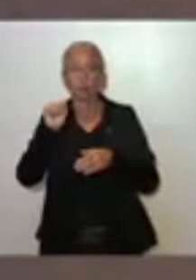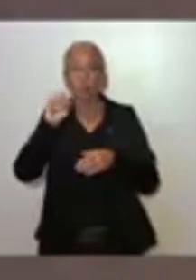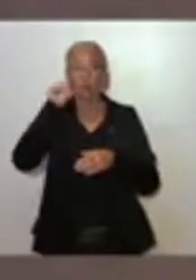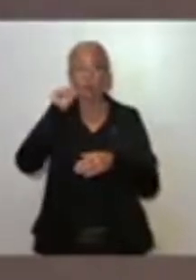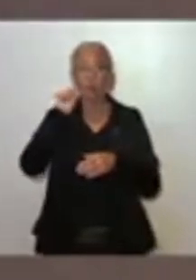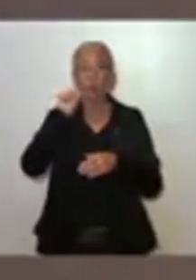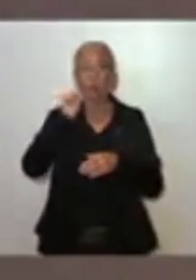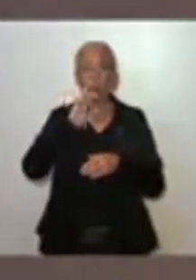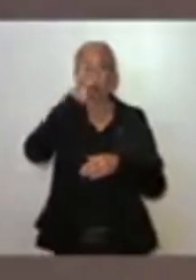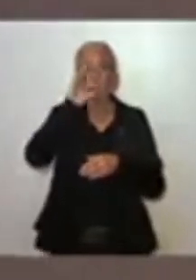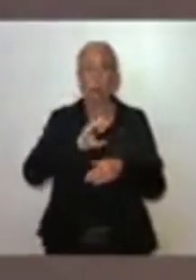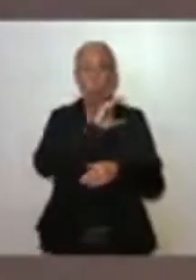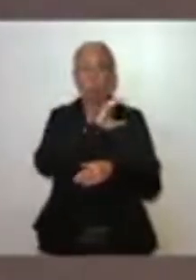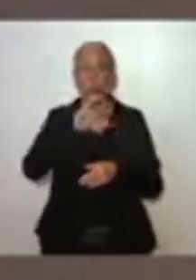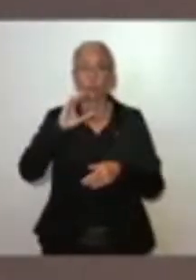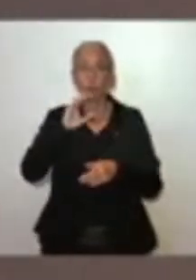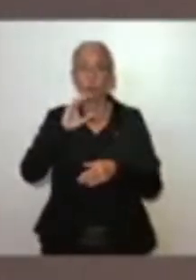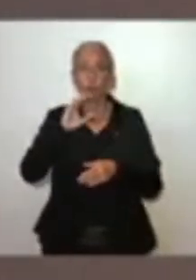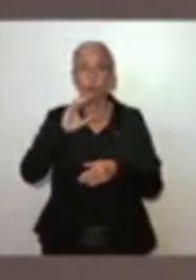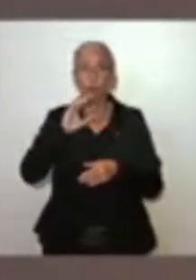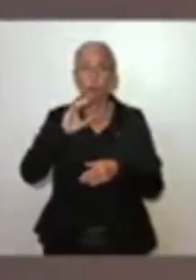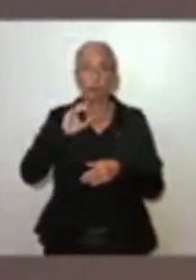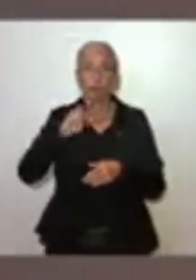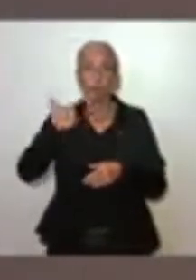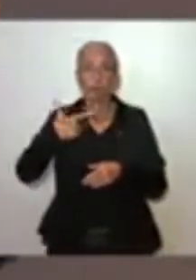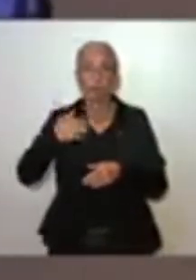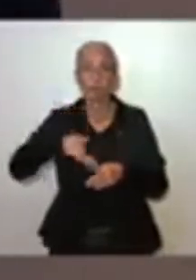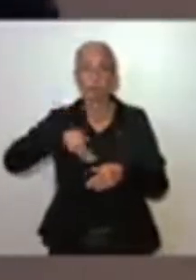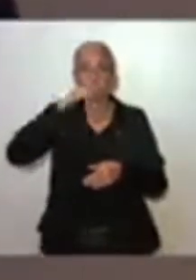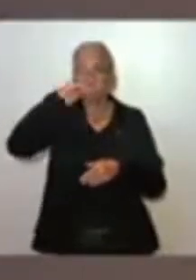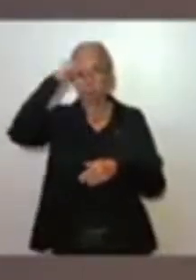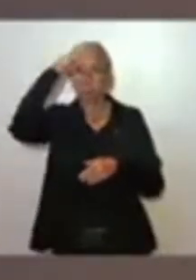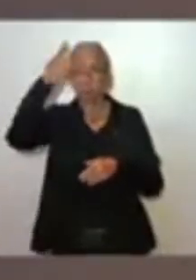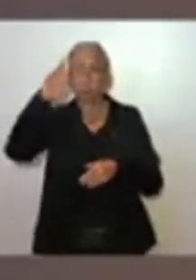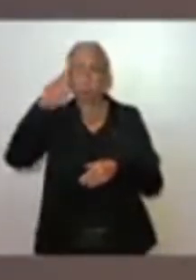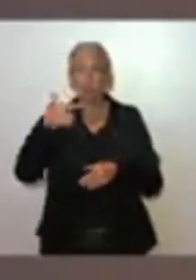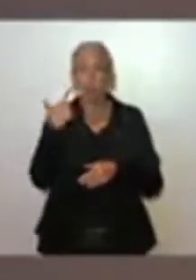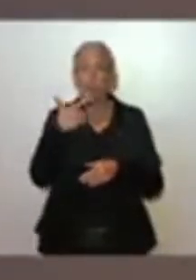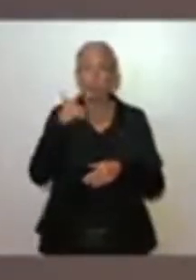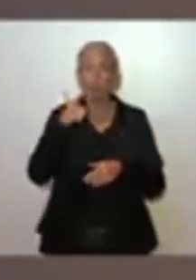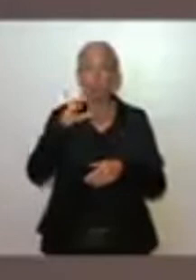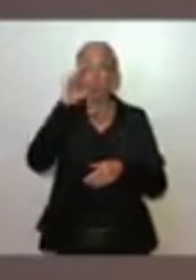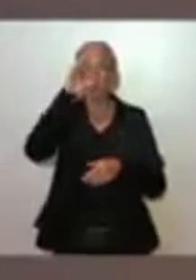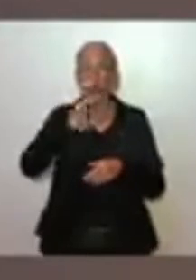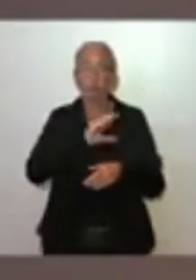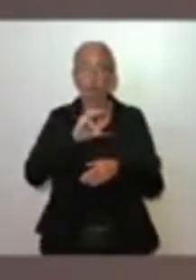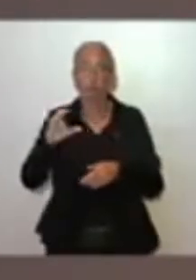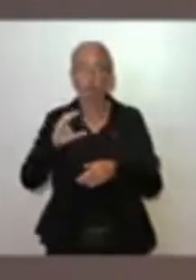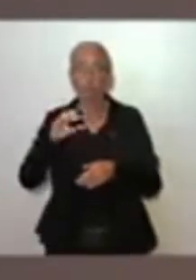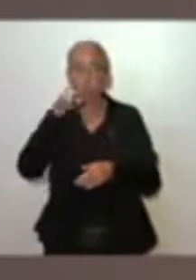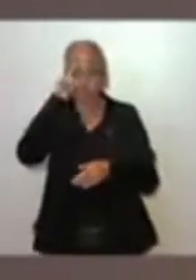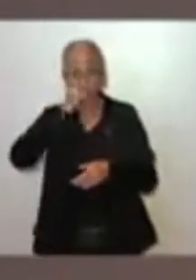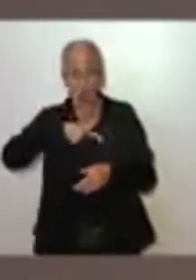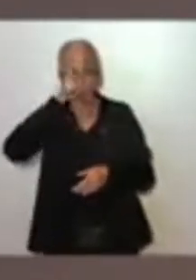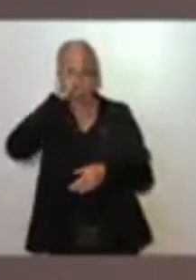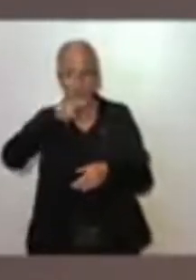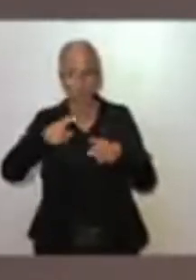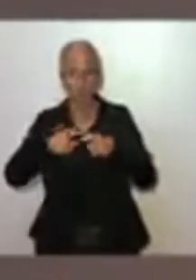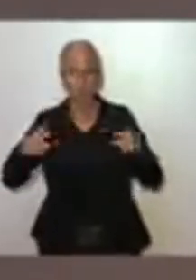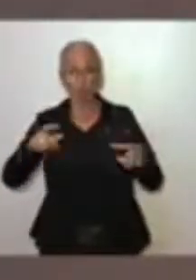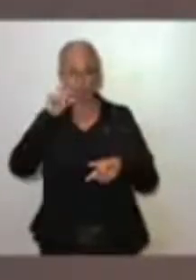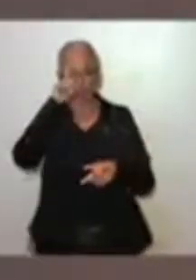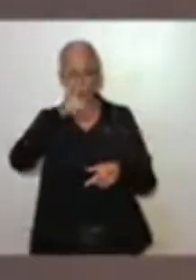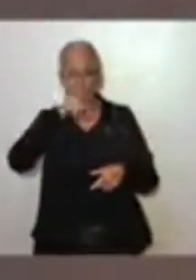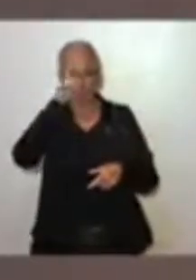e dos muçulmanos os cristãos não tem o direito de deliberar por serem maioria